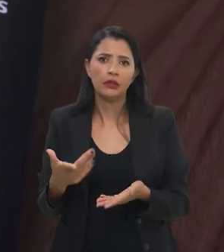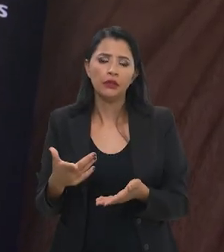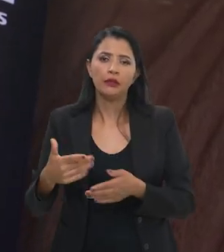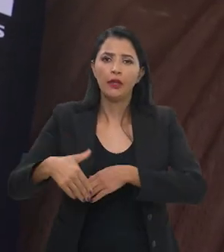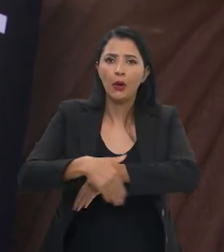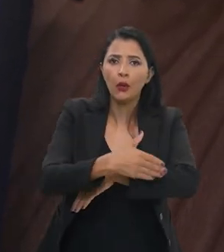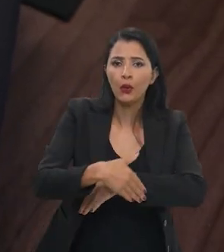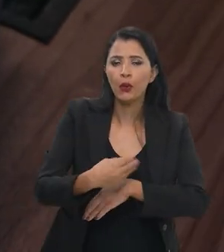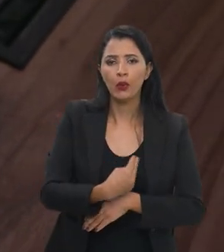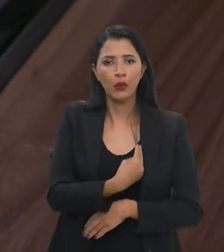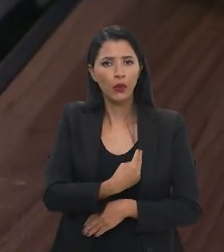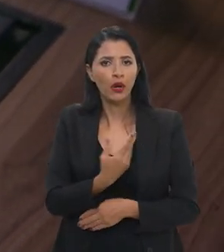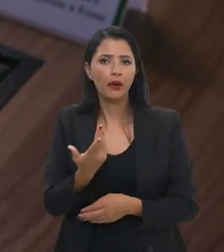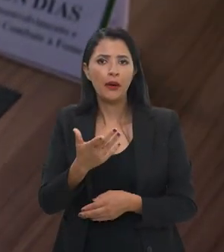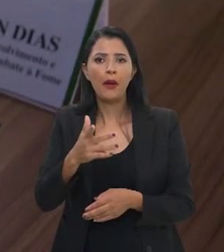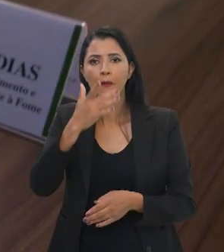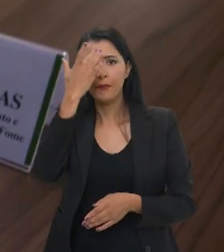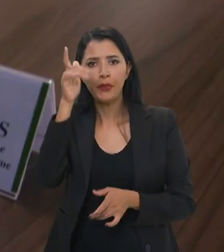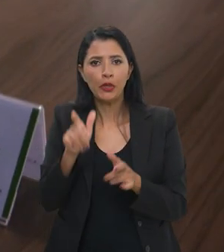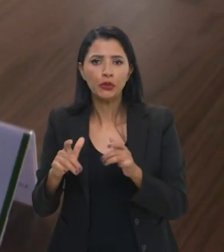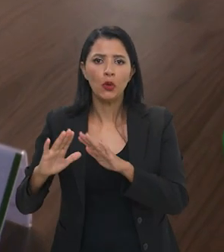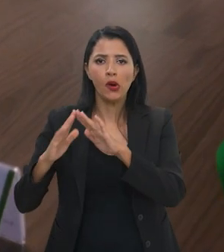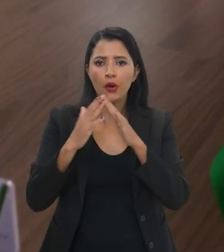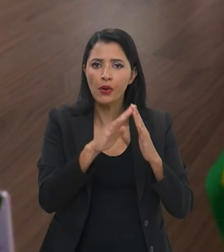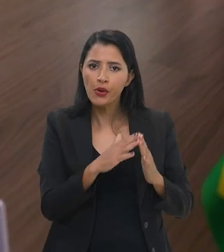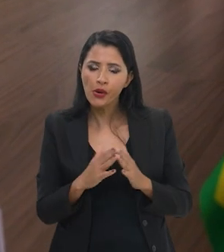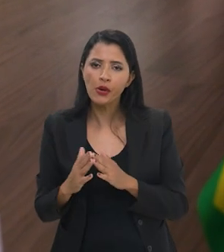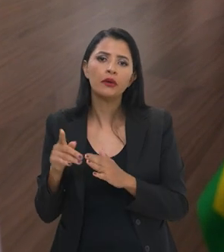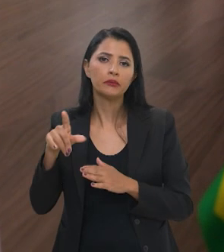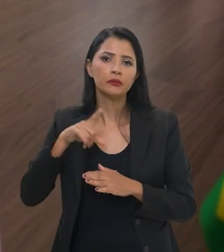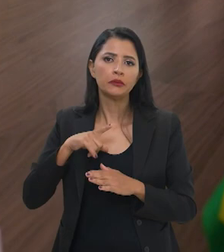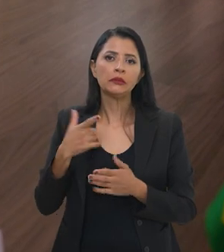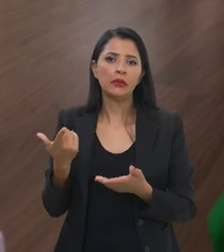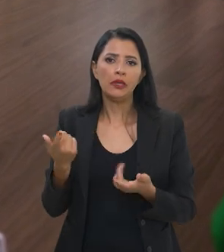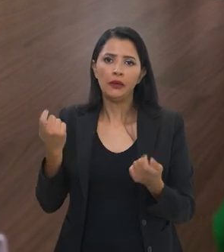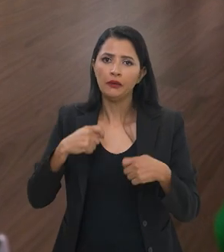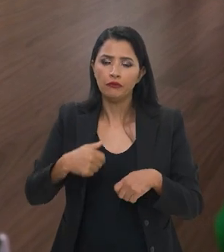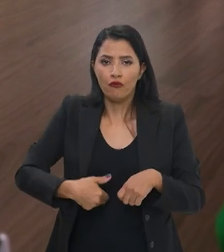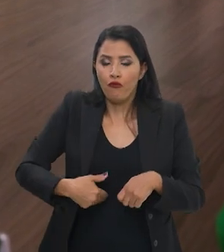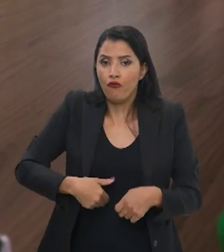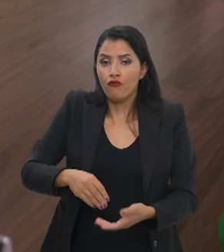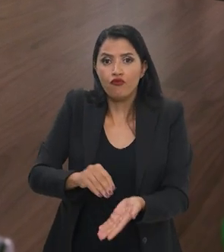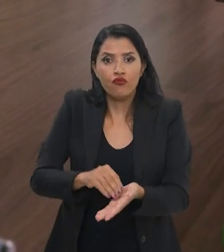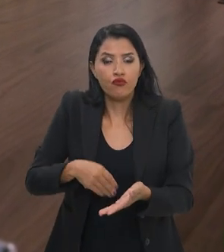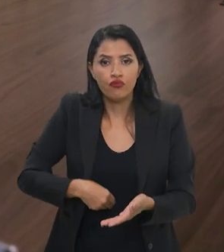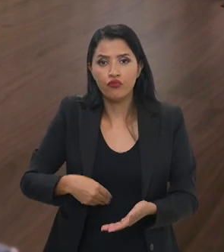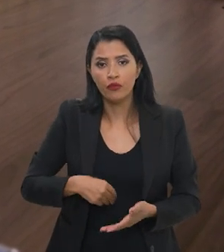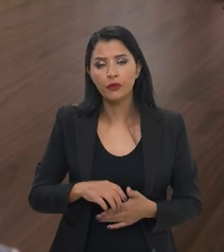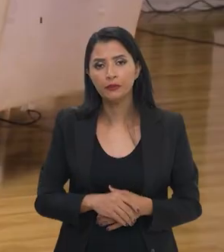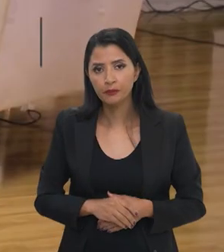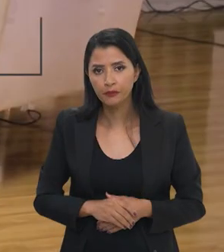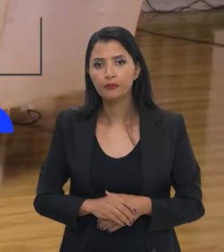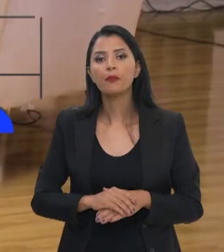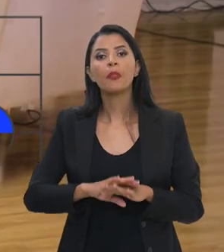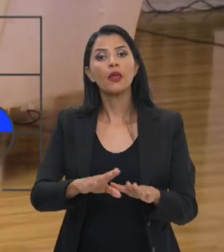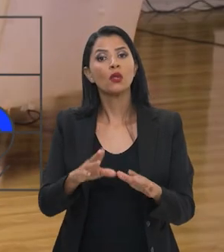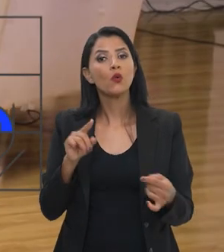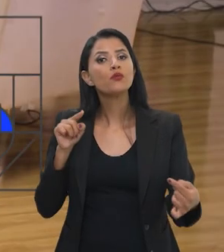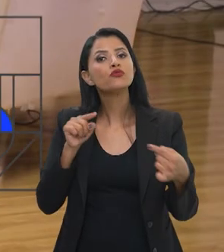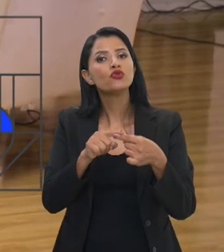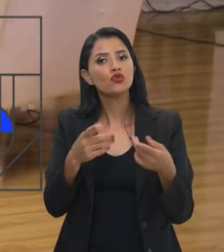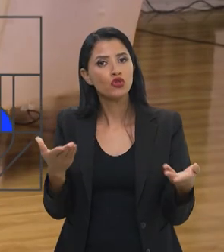estão em situação de rua pessoas que estão em Periferia das cidades em situação de passar fome o objetivo